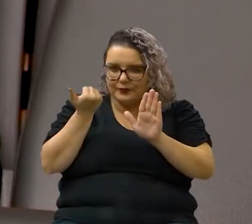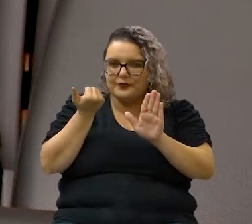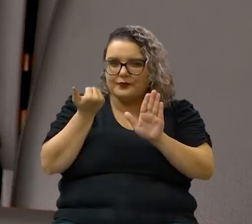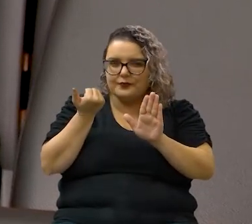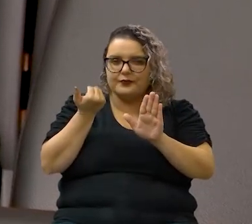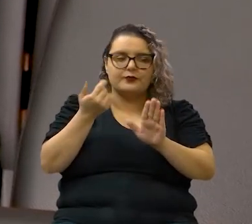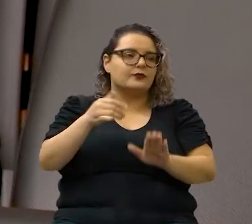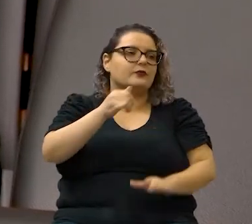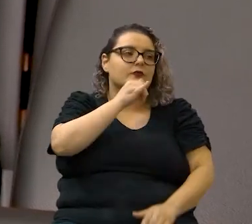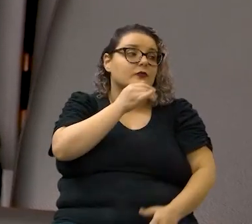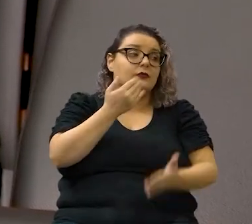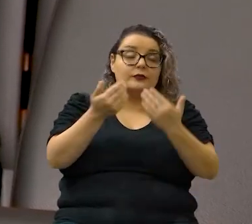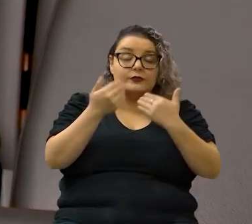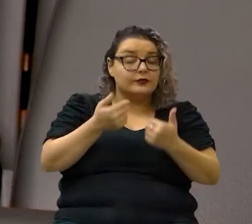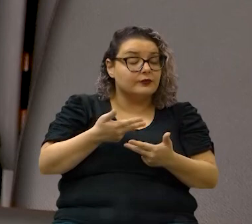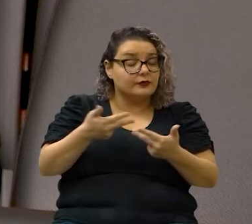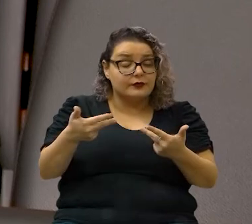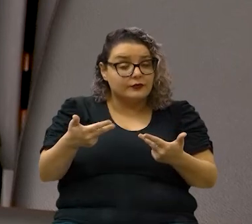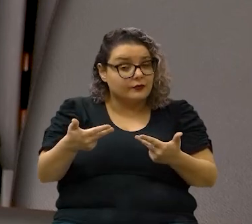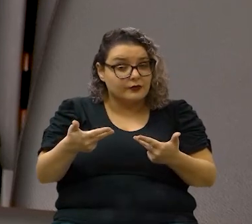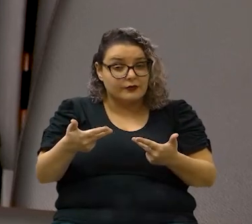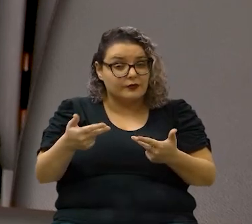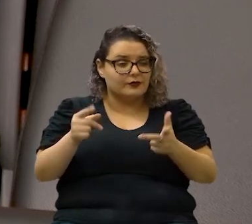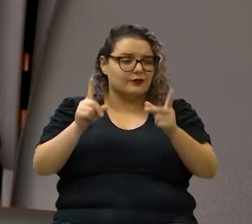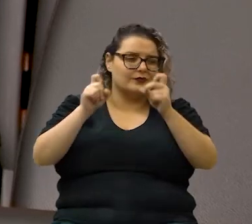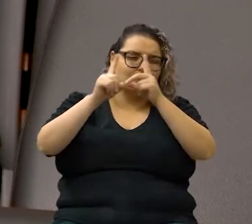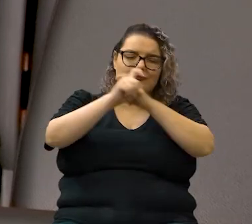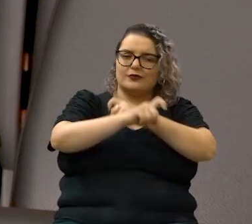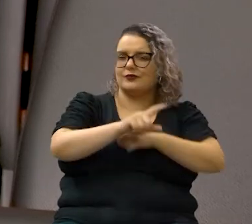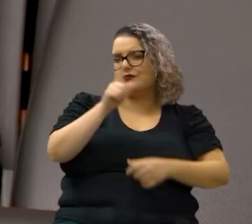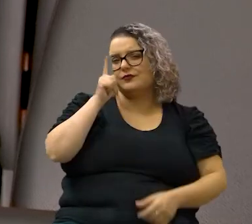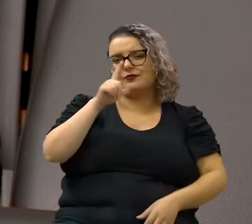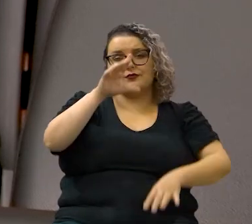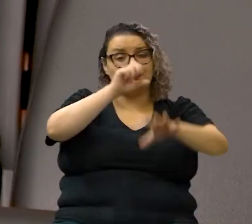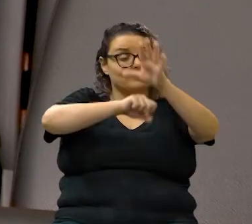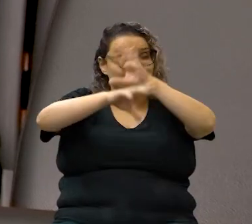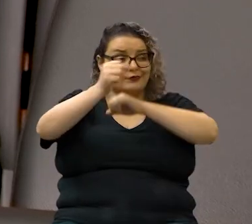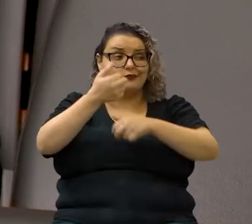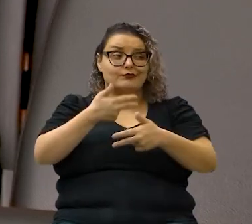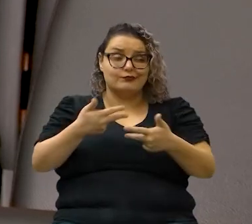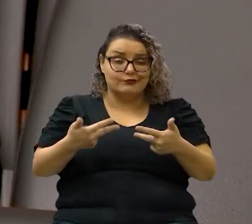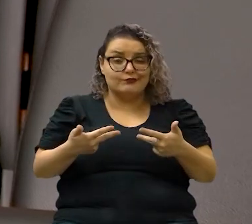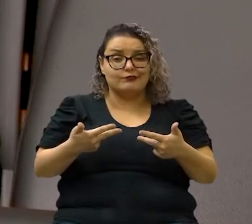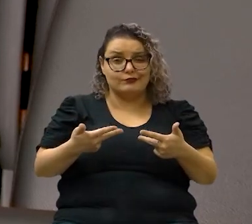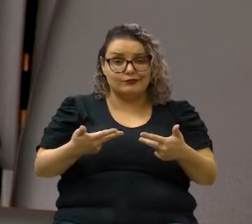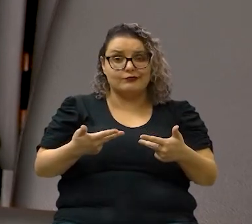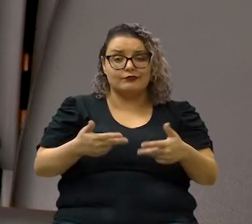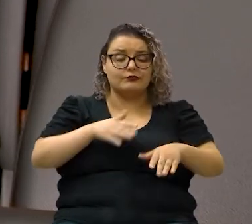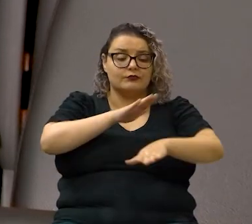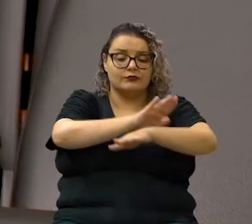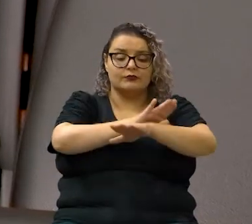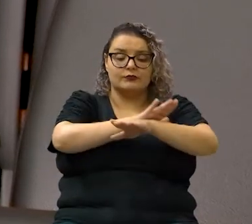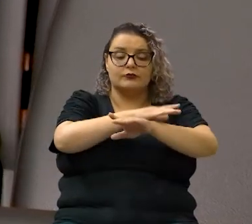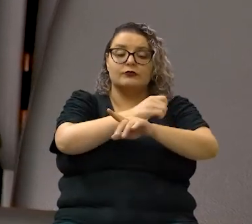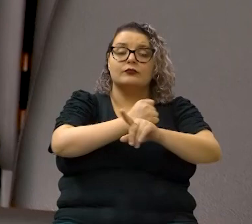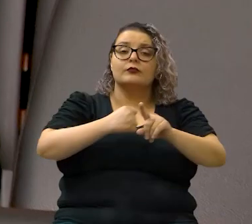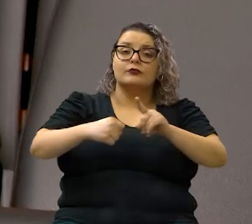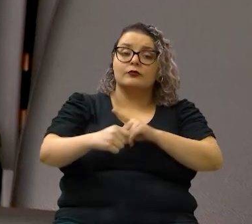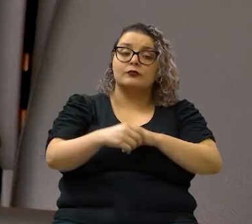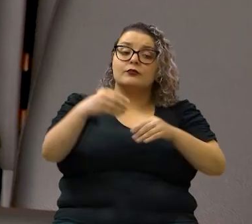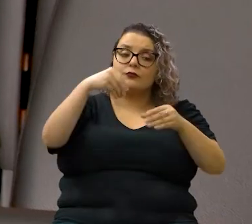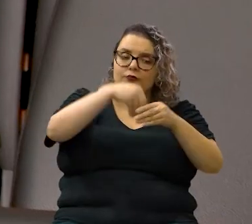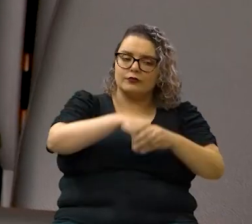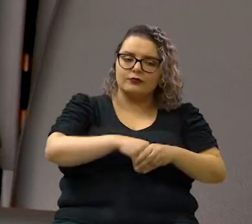como, por exemplo, a alimentação, ela dificilmente vai conseguir aprender alguma coisa. Então o assistente social também está